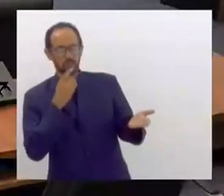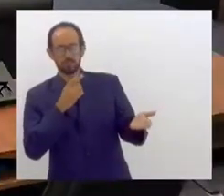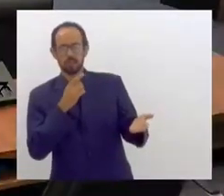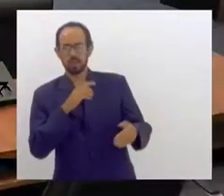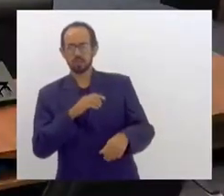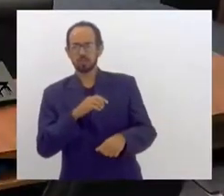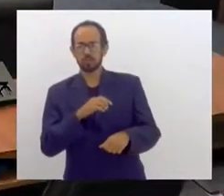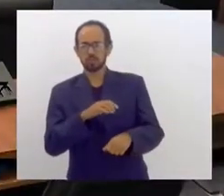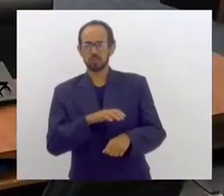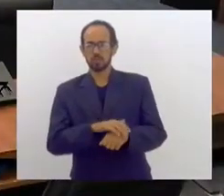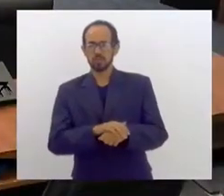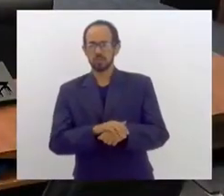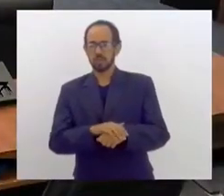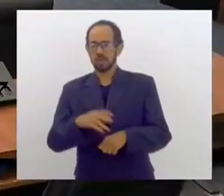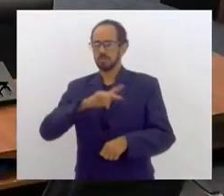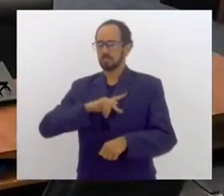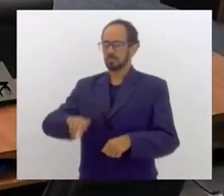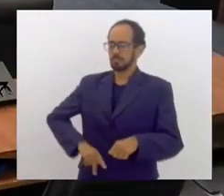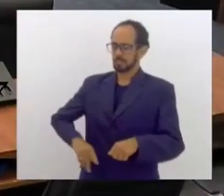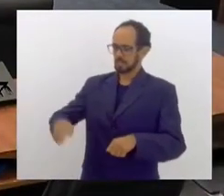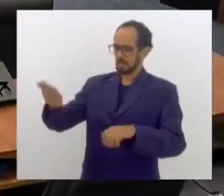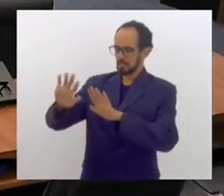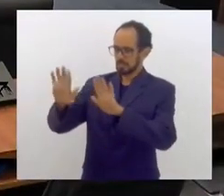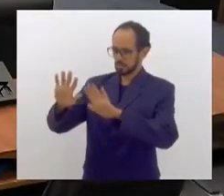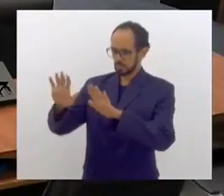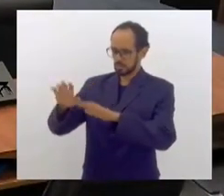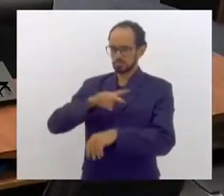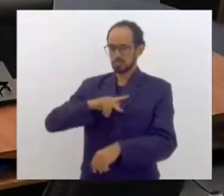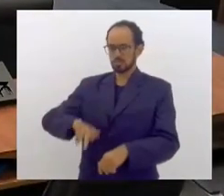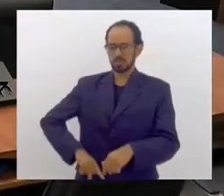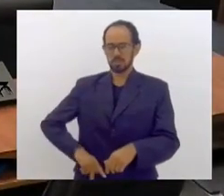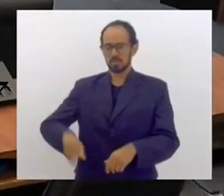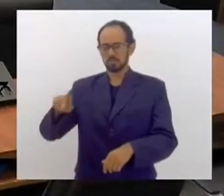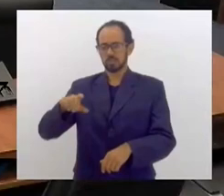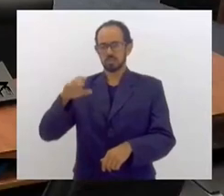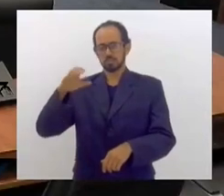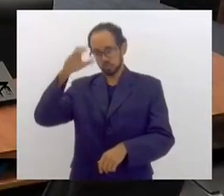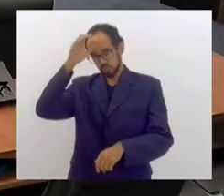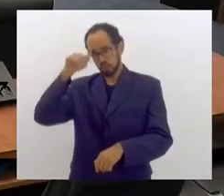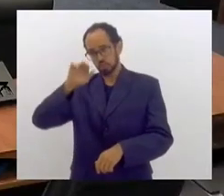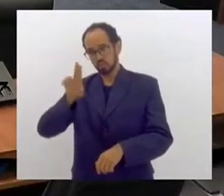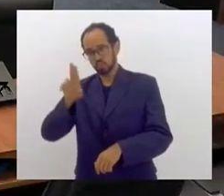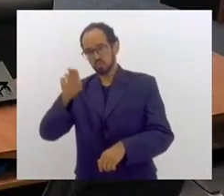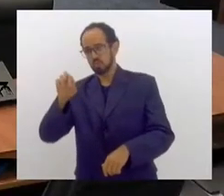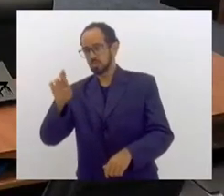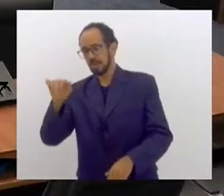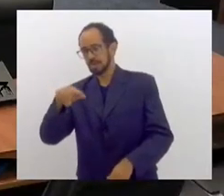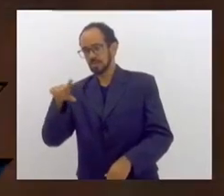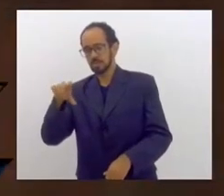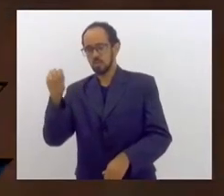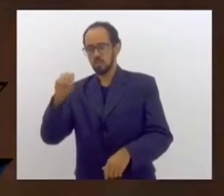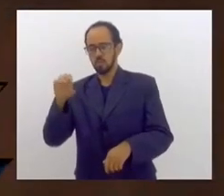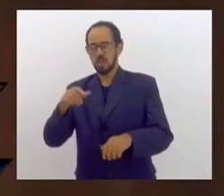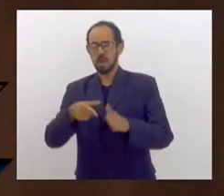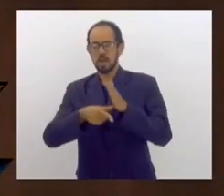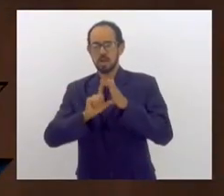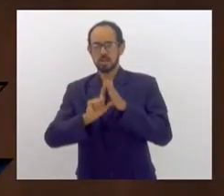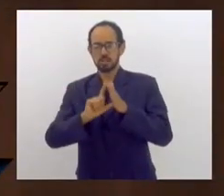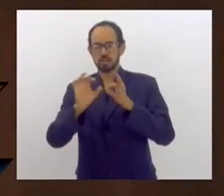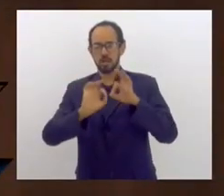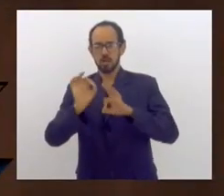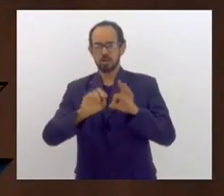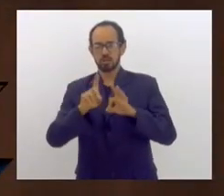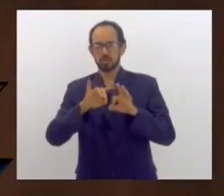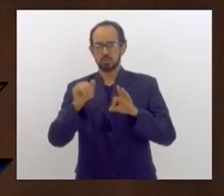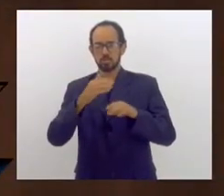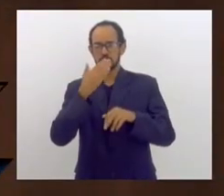Sérgio Presidente, Fernandes. Presidenta, deputada Tia Ju, deputado Brazão, queria, antes de anunciar a ordem do dia, solicitar